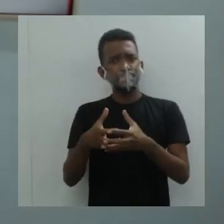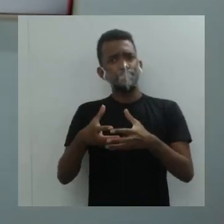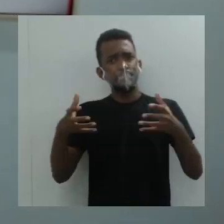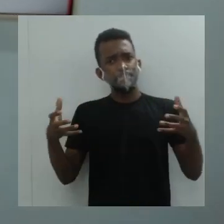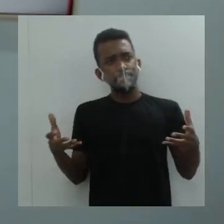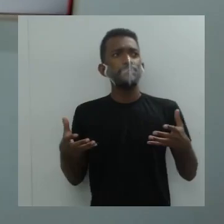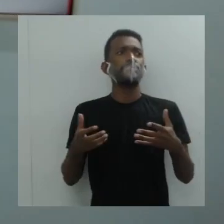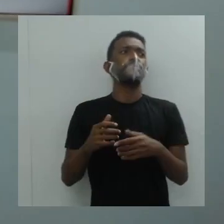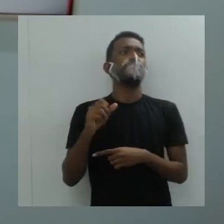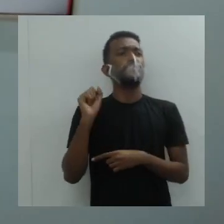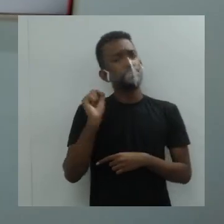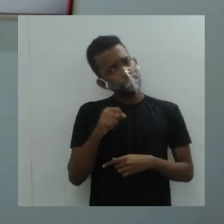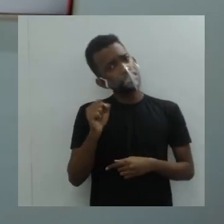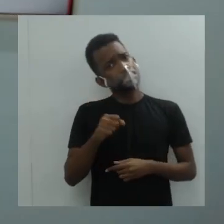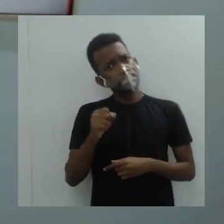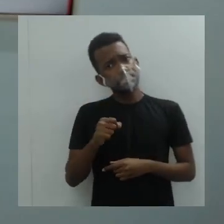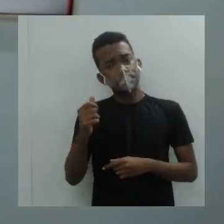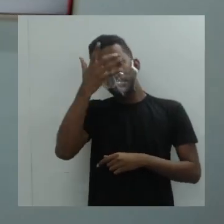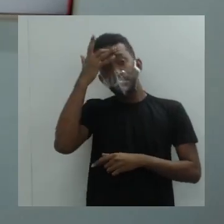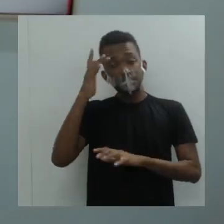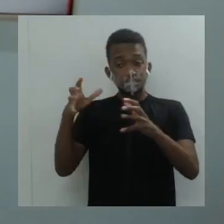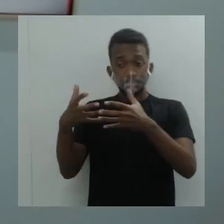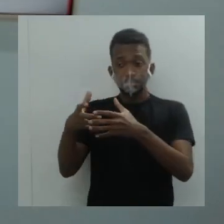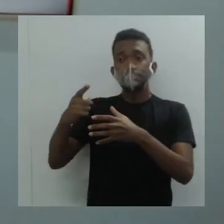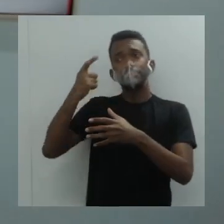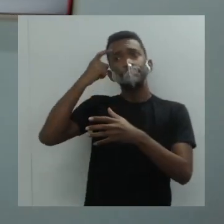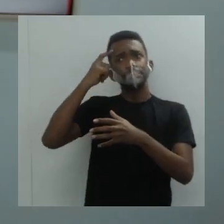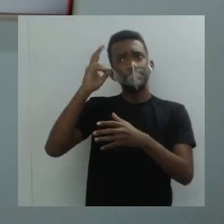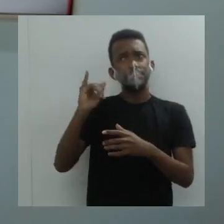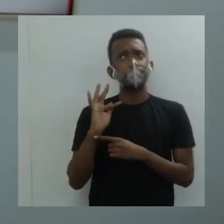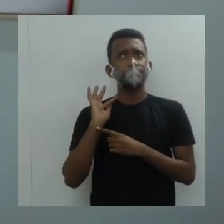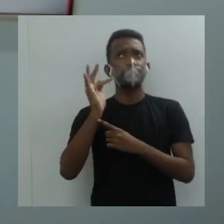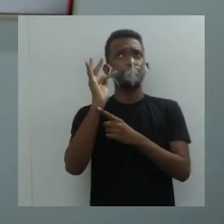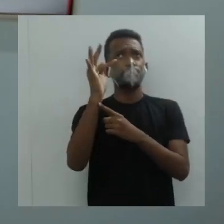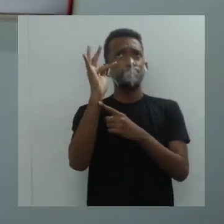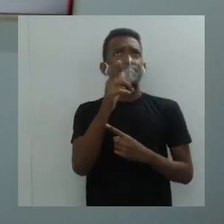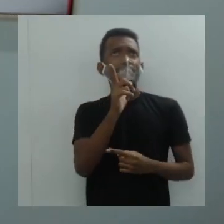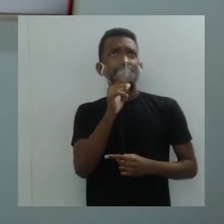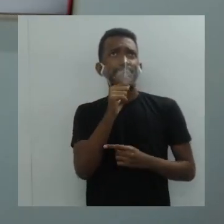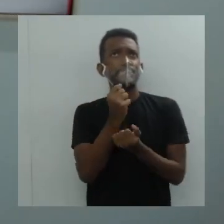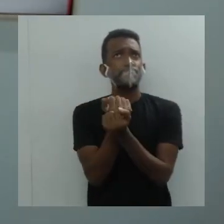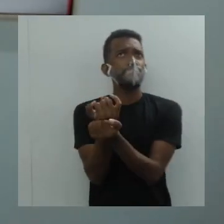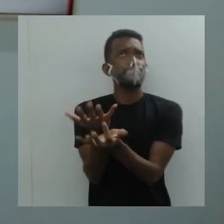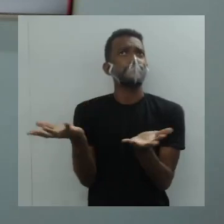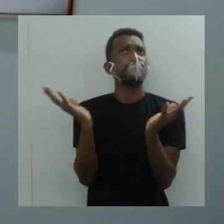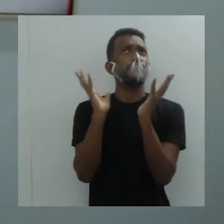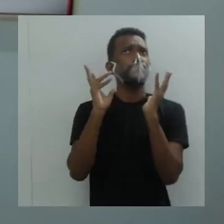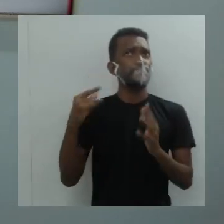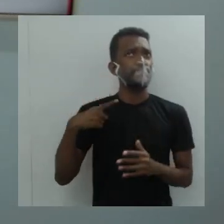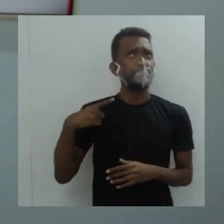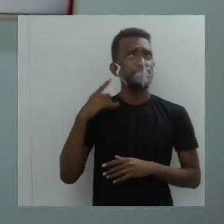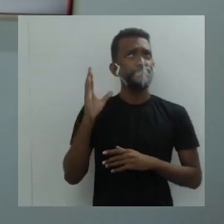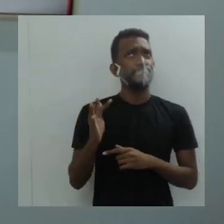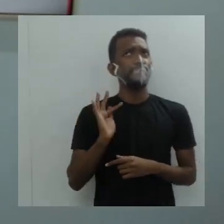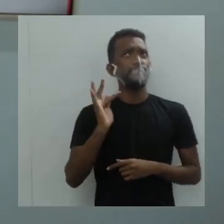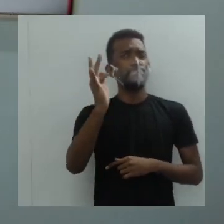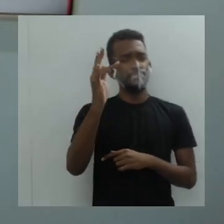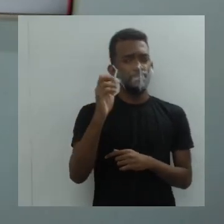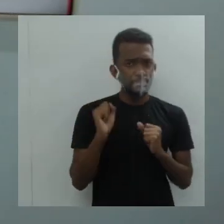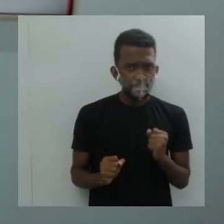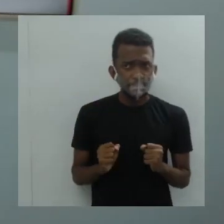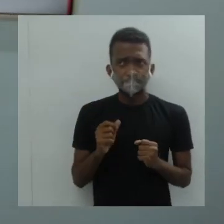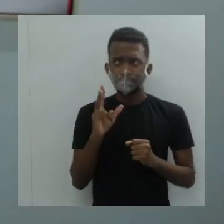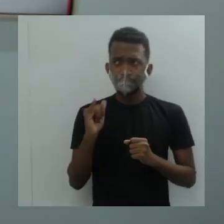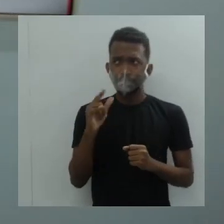crescimento populacional, sim. As pessoas estão pensando, será que vai ter água para todo mundo daqui a quantos anos lá na frente, pensando em